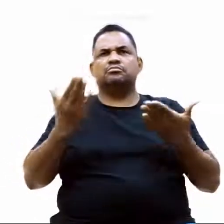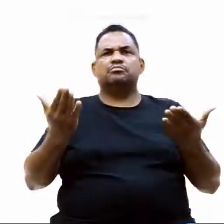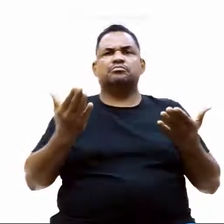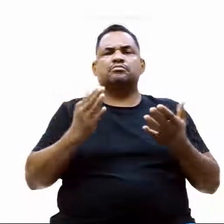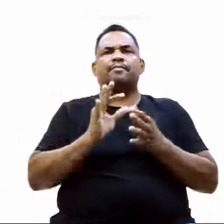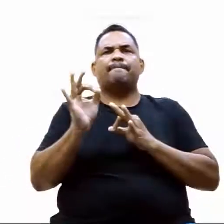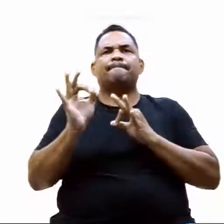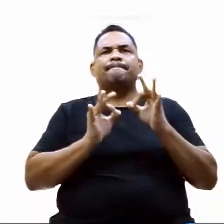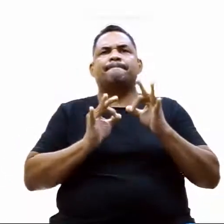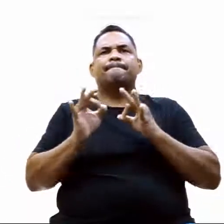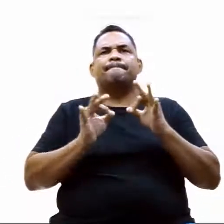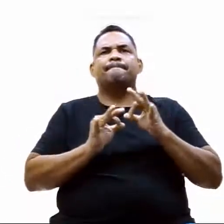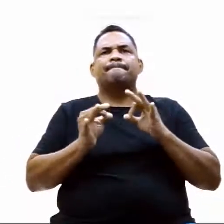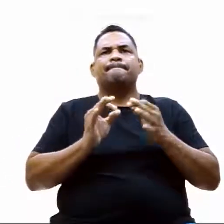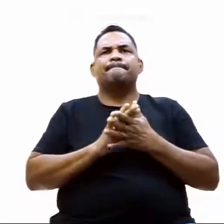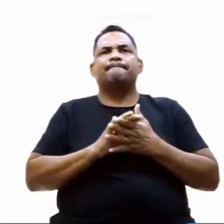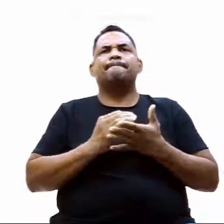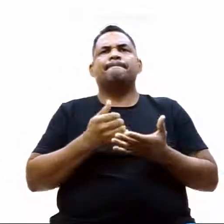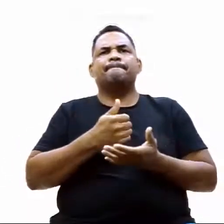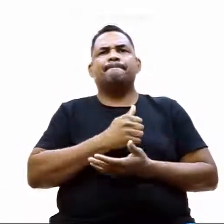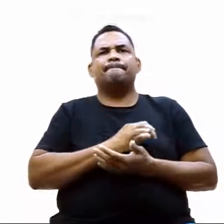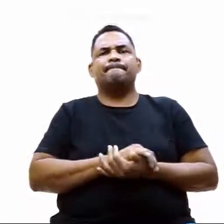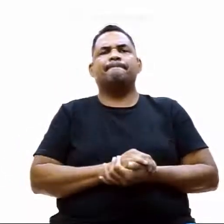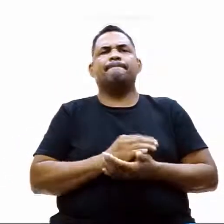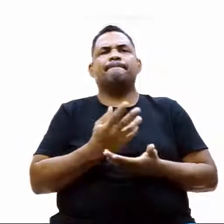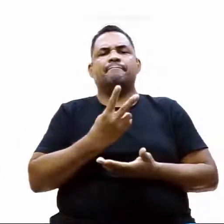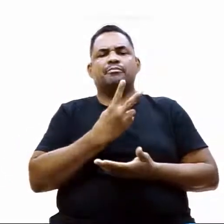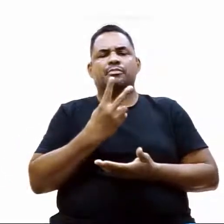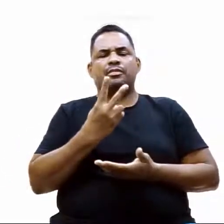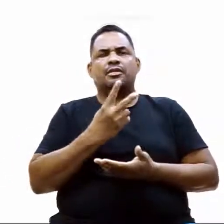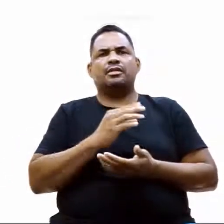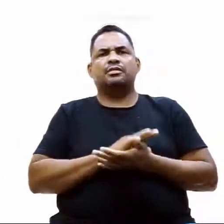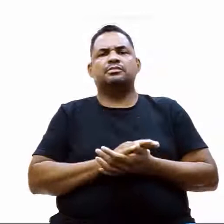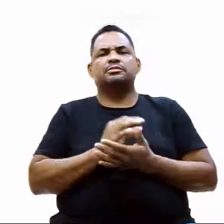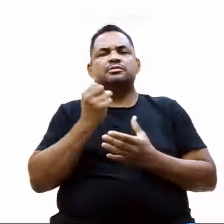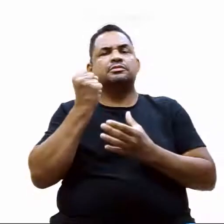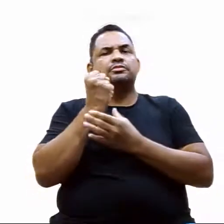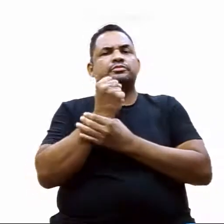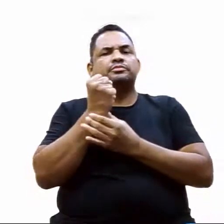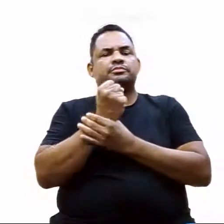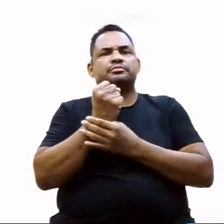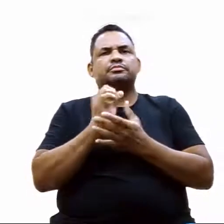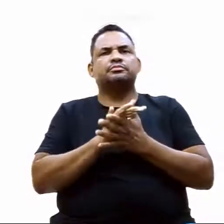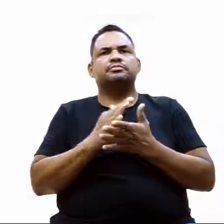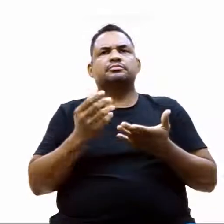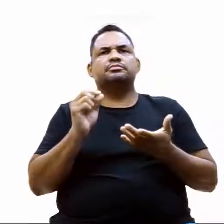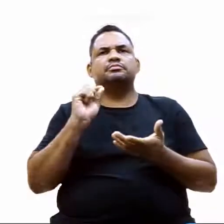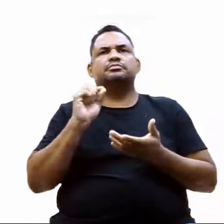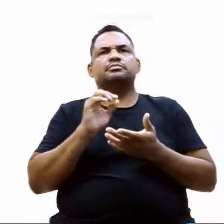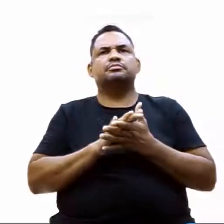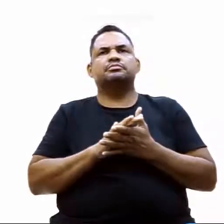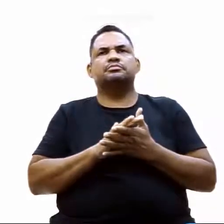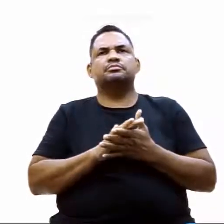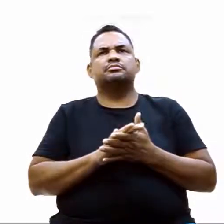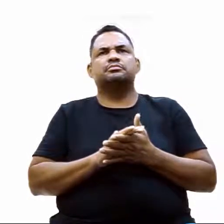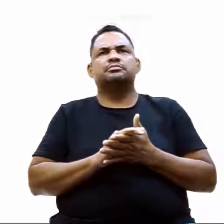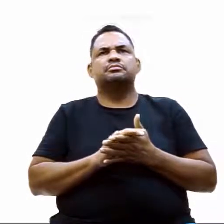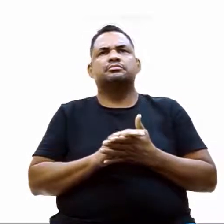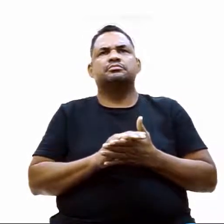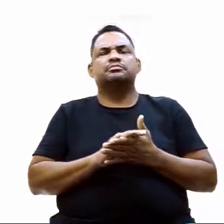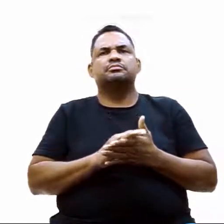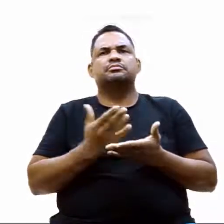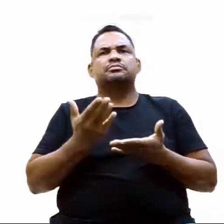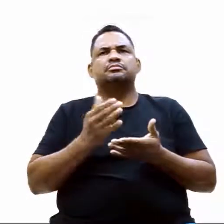formassem teria que dar a mesma massa do reagente, para garantir o que expressou, o que